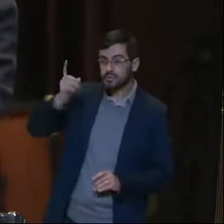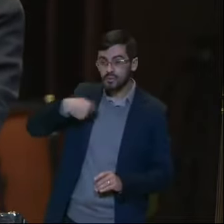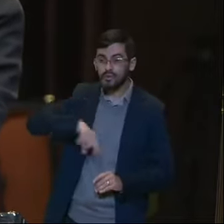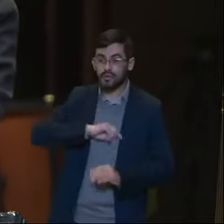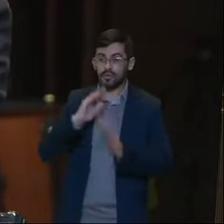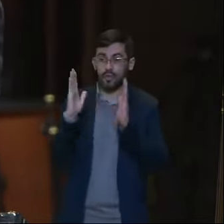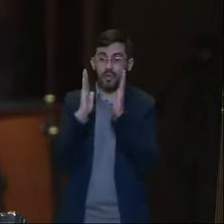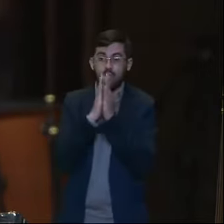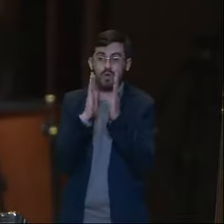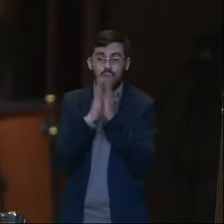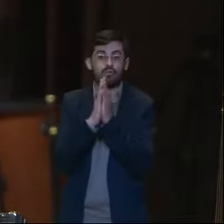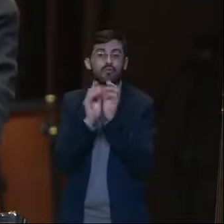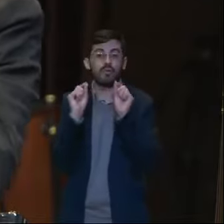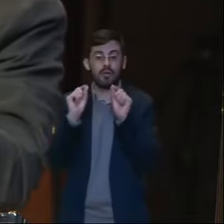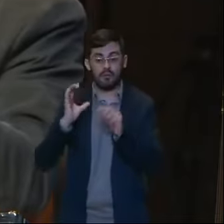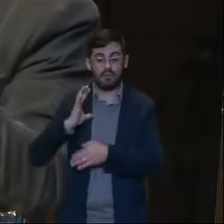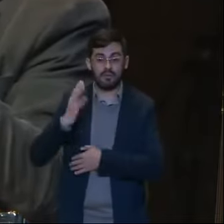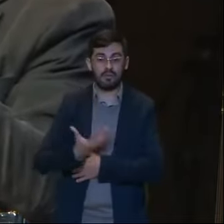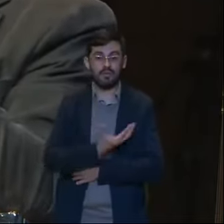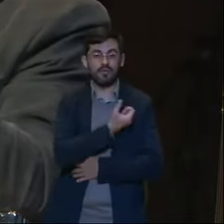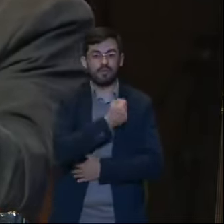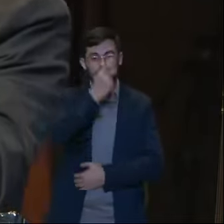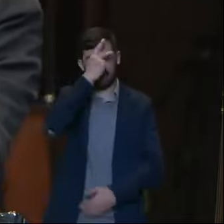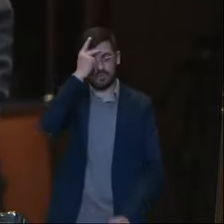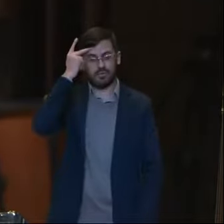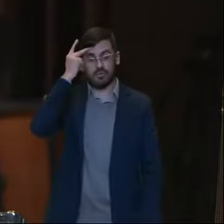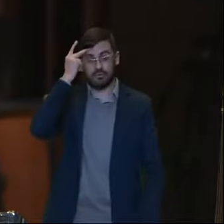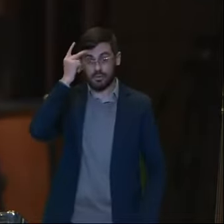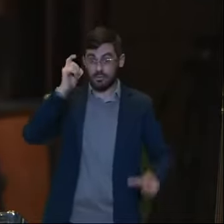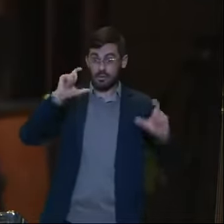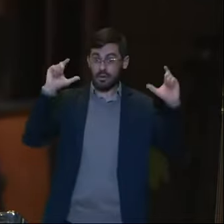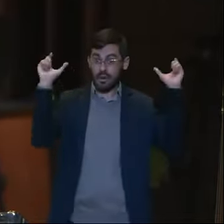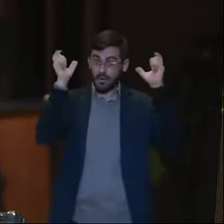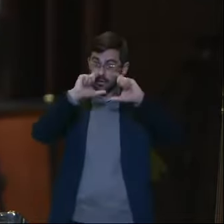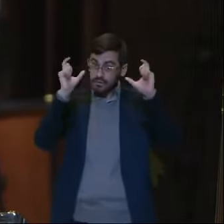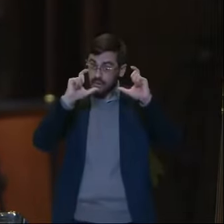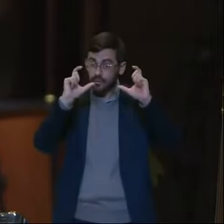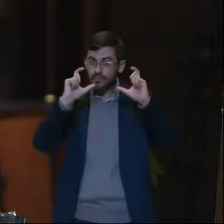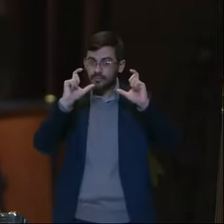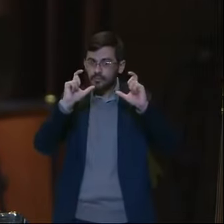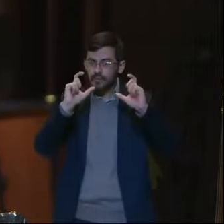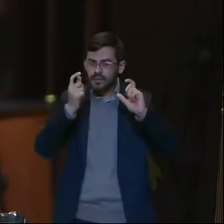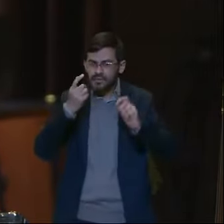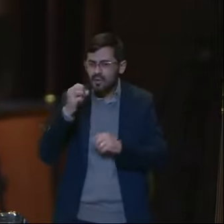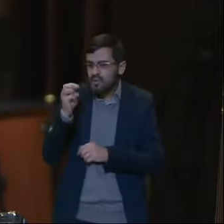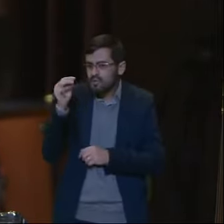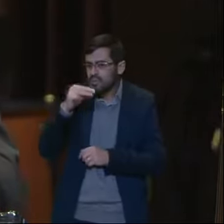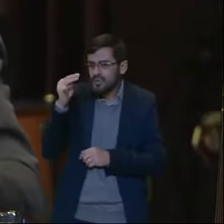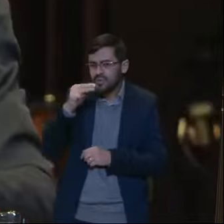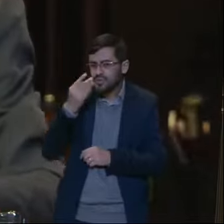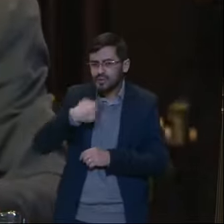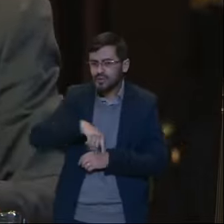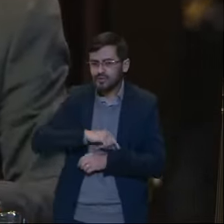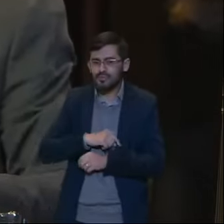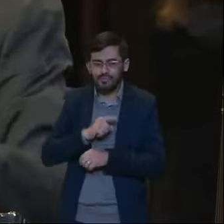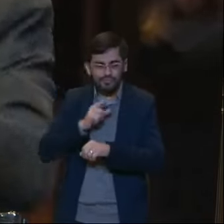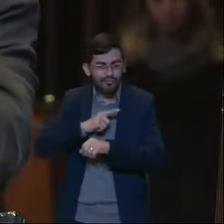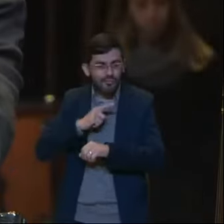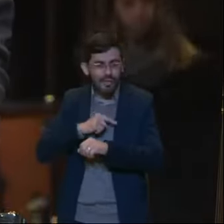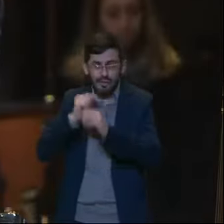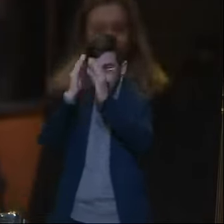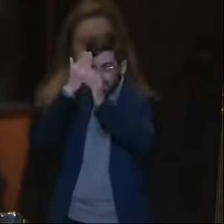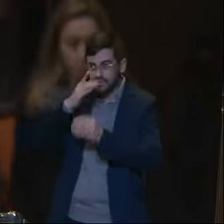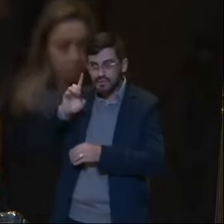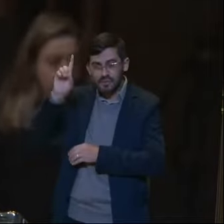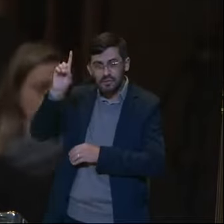orarmos pela salvação de pessoas. E presta atenção, são alguns minutos que nós vamos investir na presença de Deus,